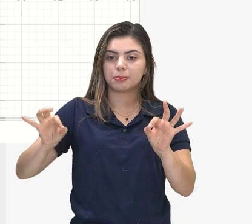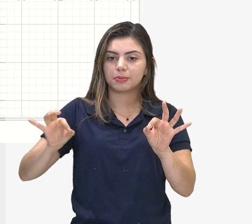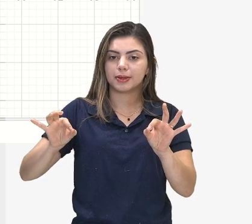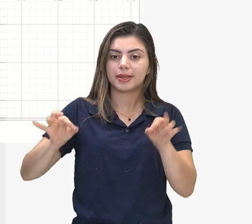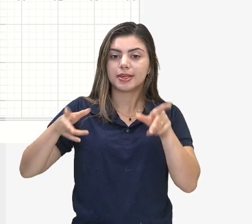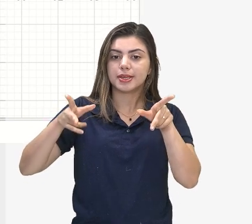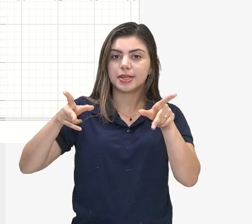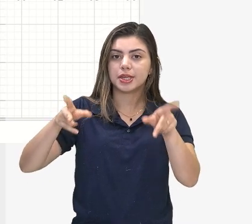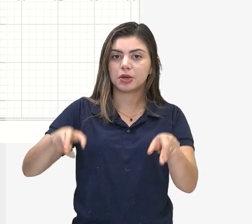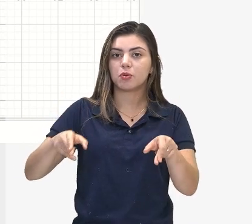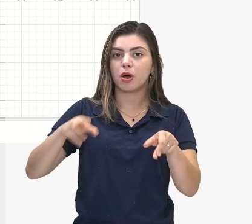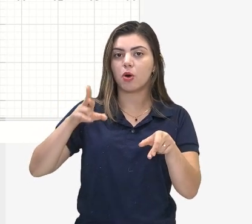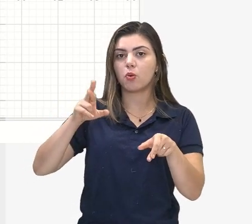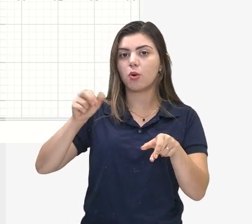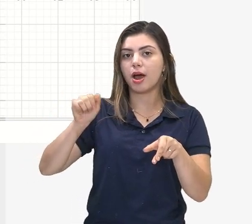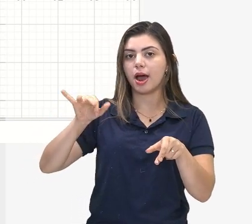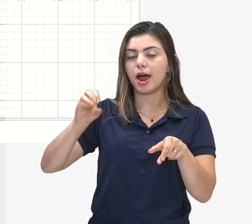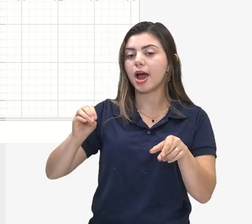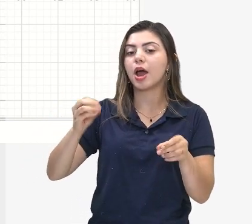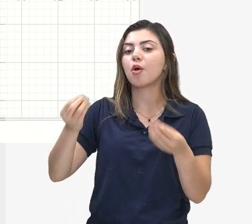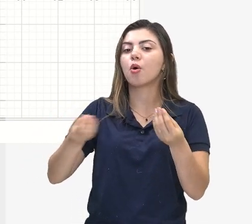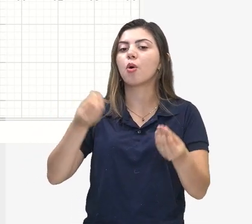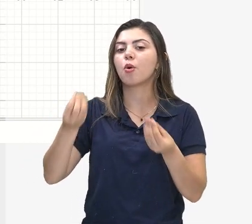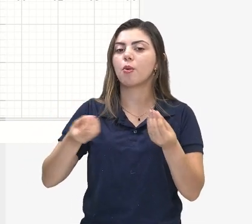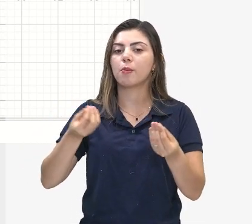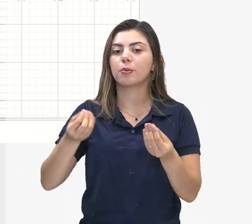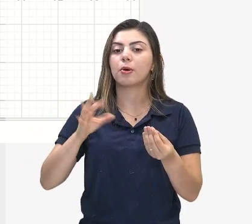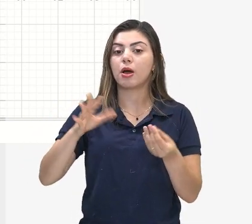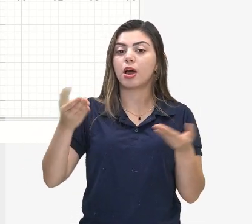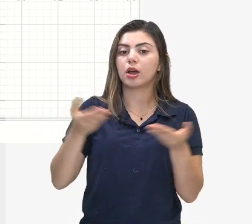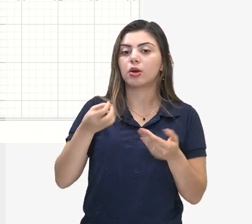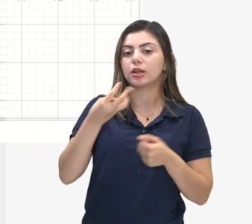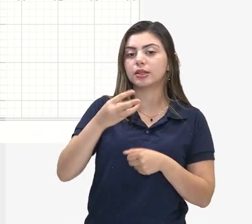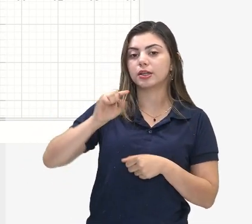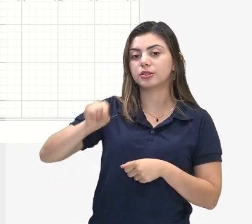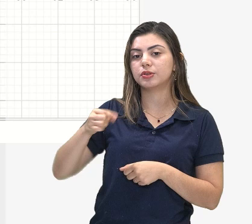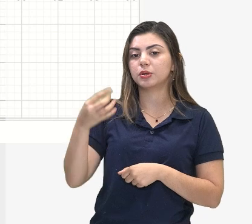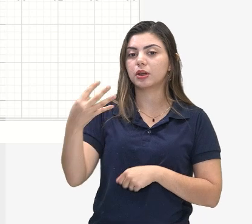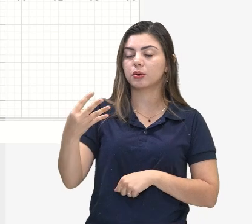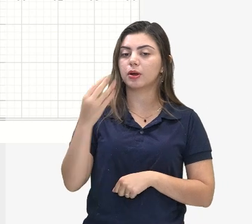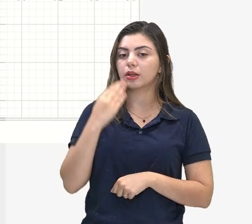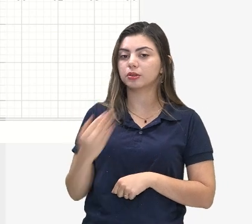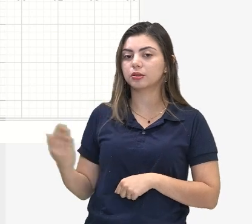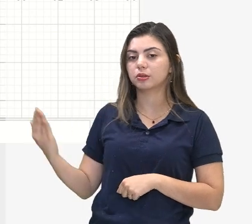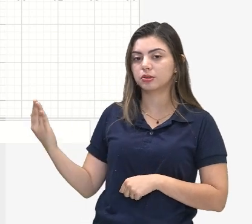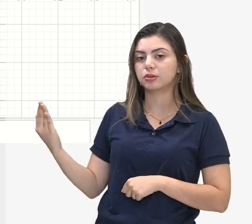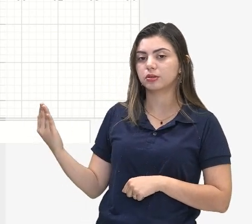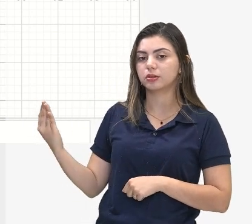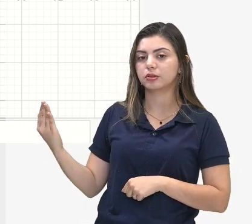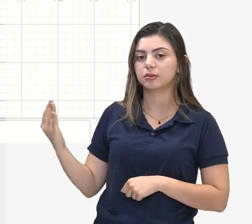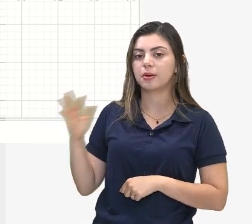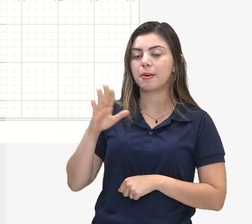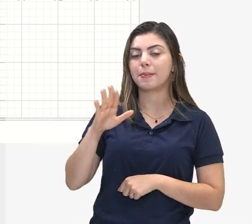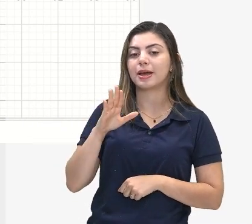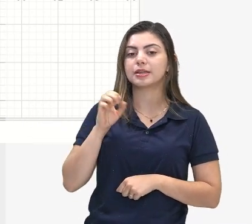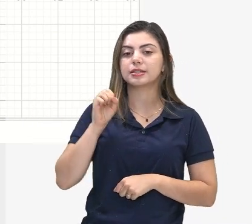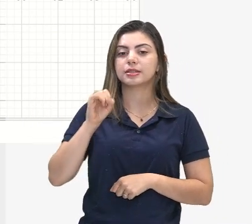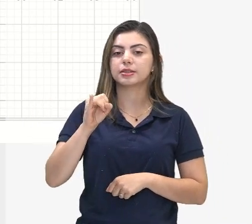à diferença dos raios, olha o que acontece, ó. A distância está em 3,4, aqui embaixo, ó. Ó, vai